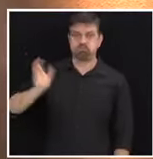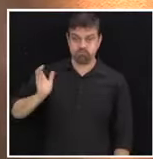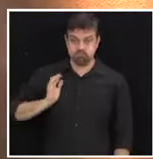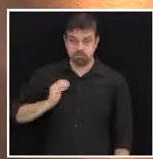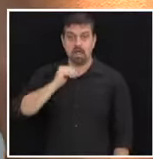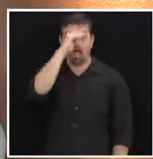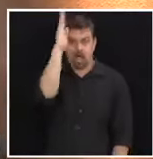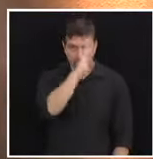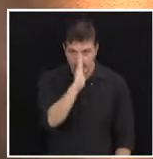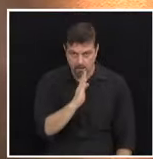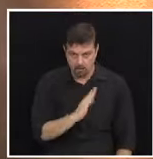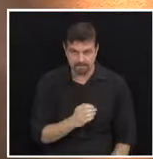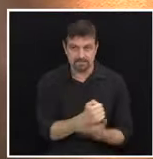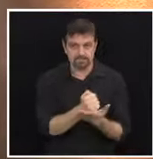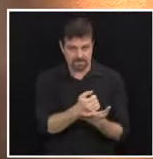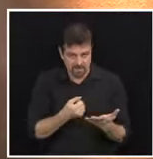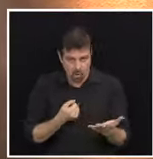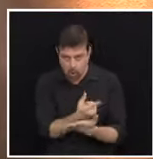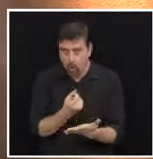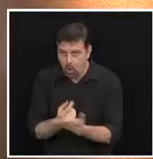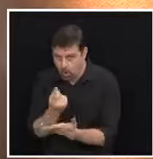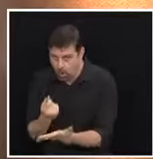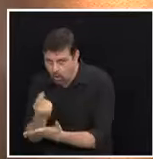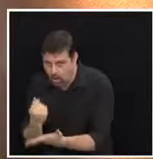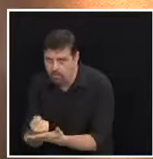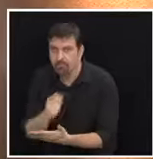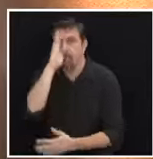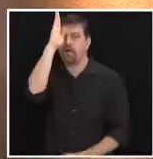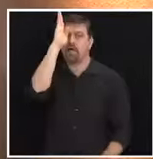esses medicamentos e já está fornecendo aos pacientes.